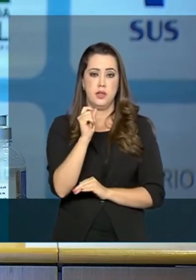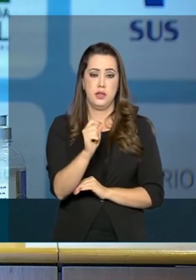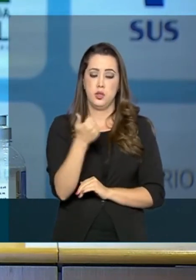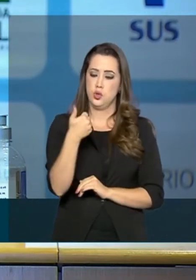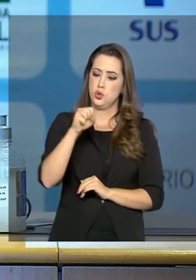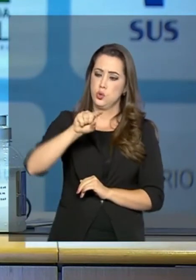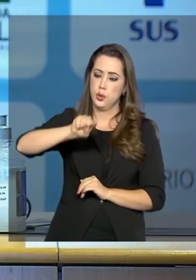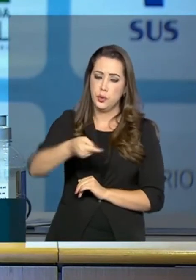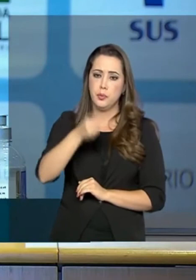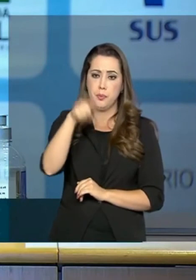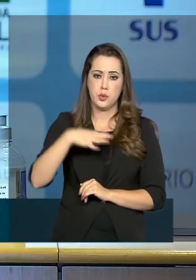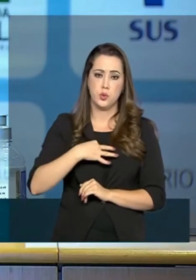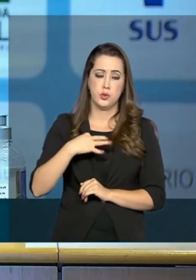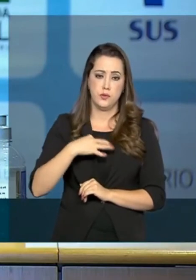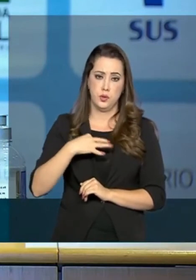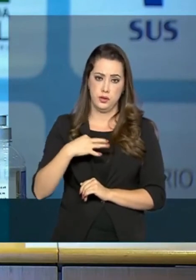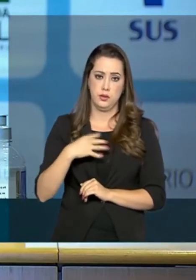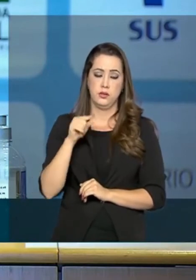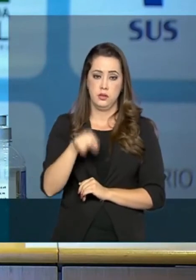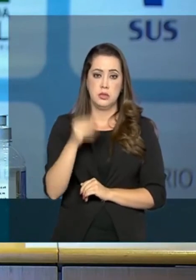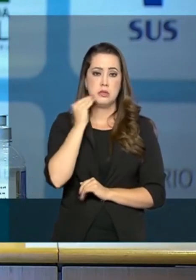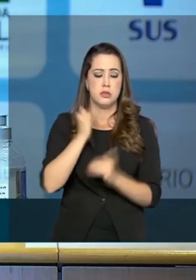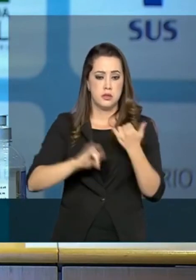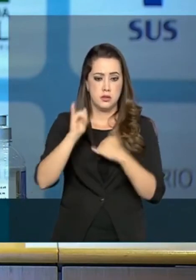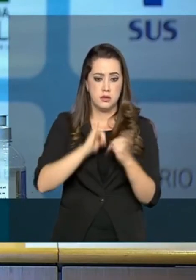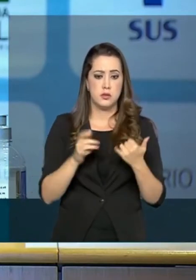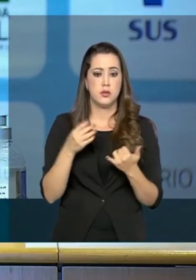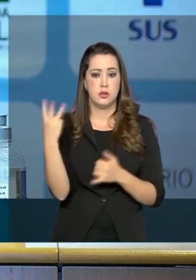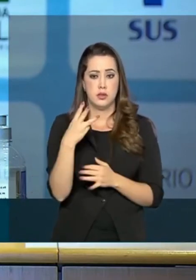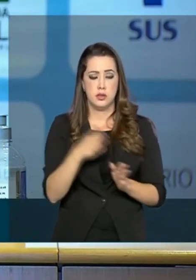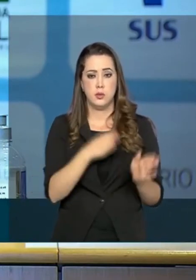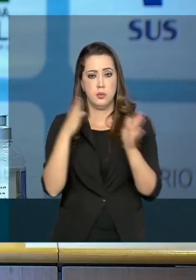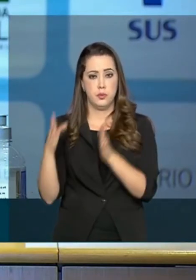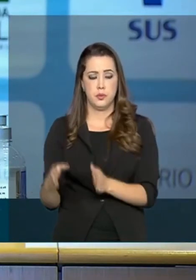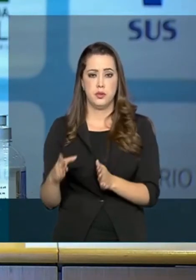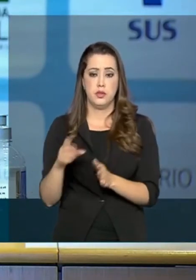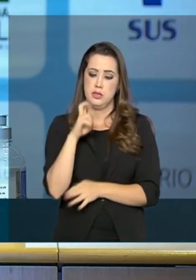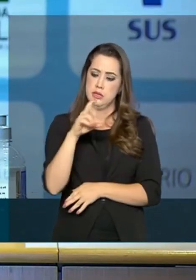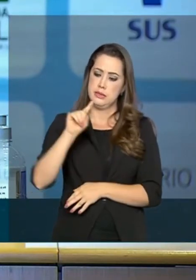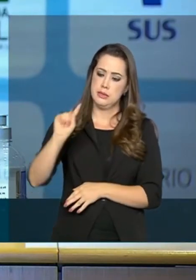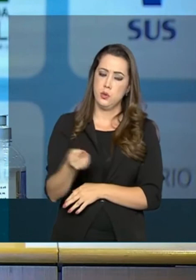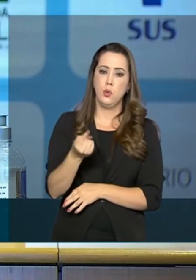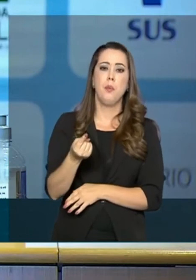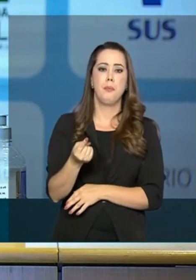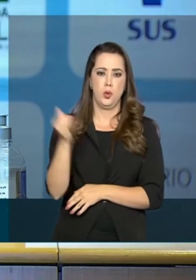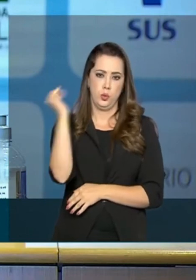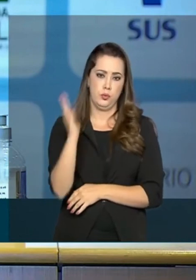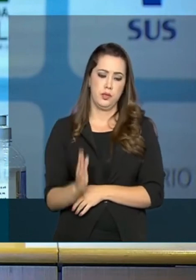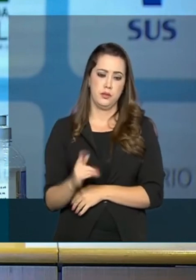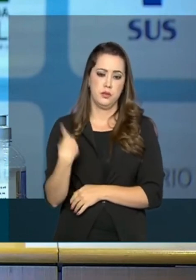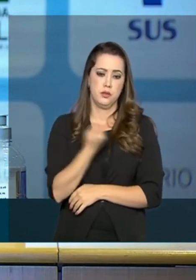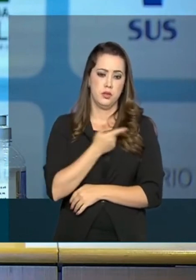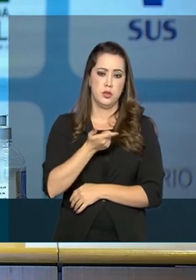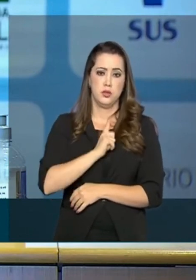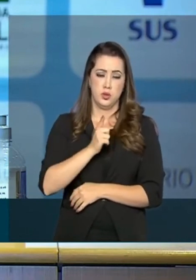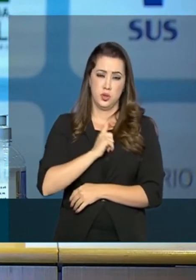mil voluntários que estão testando nessa terceira fase da vacina, 5 mil deles sendo os brasileiros, nós